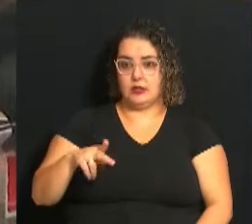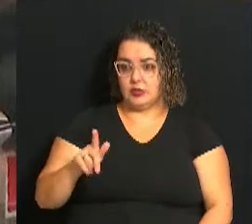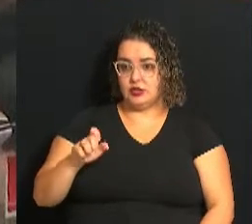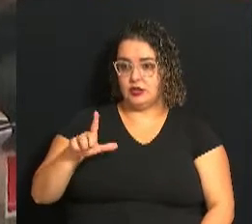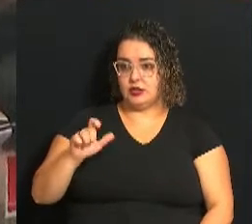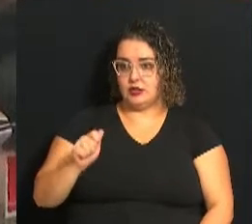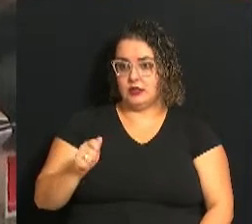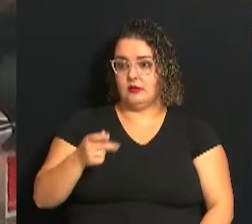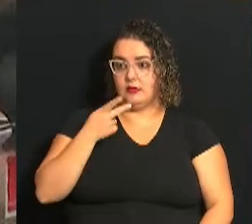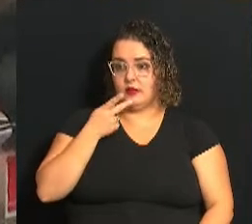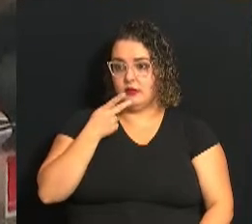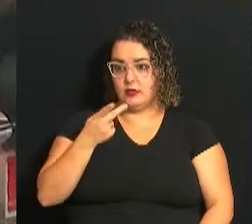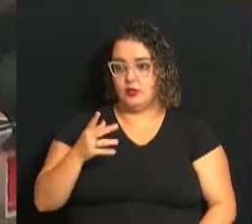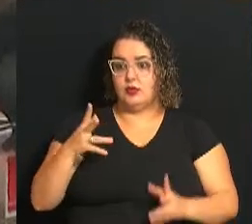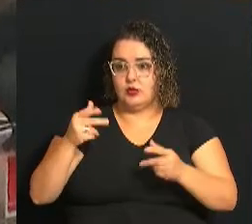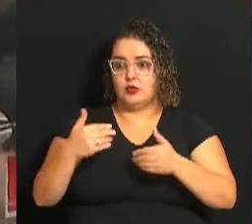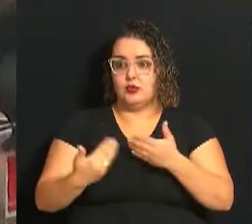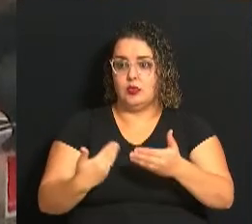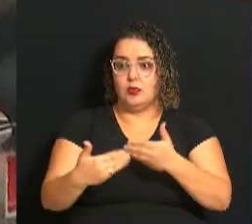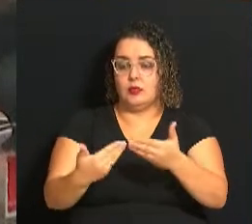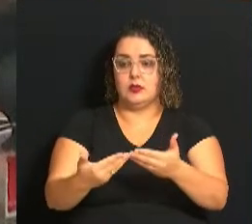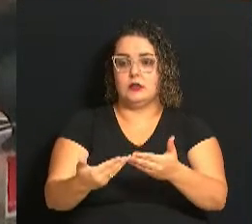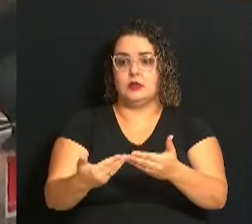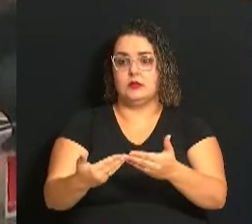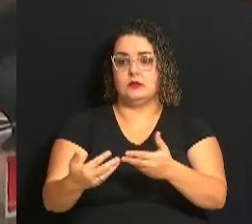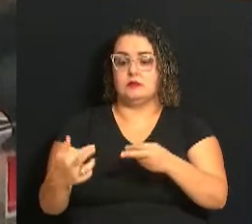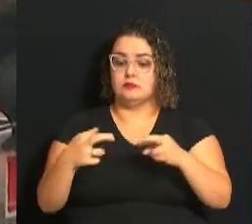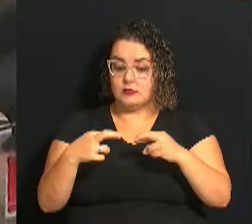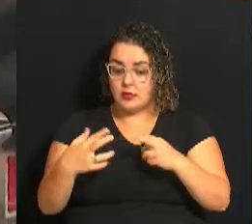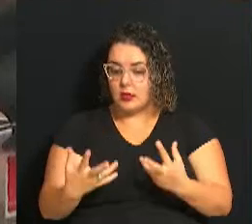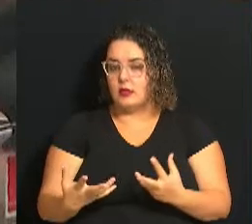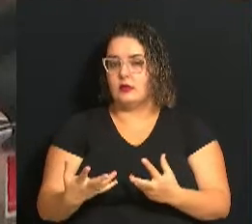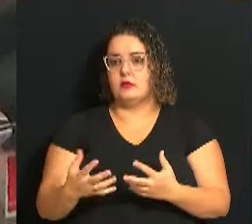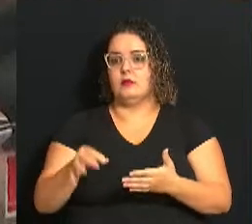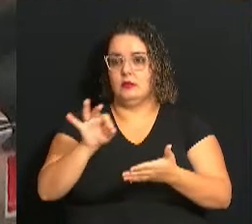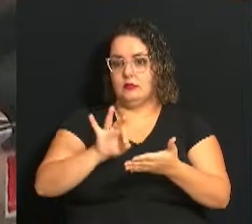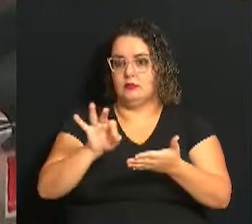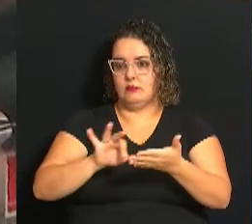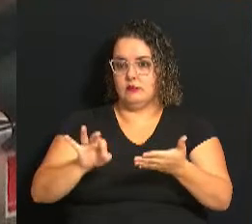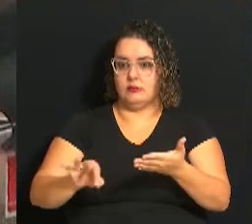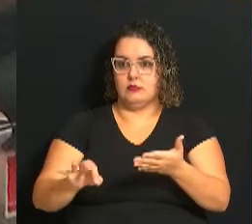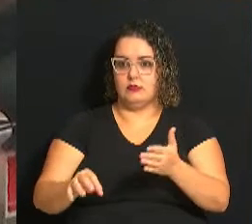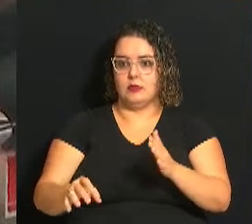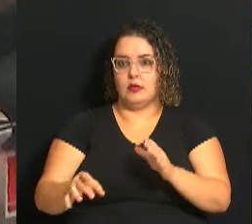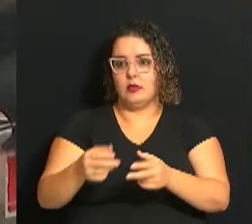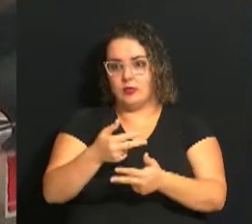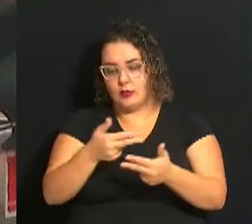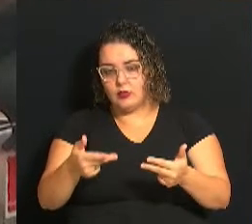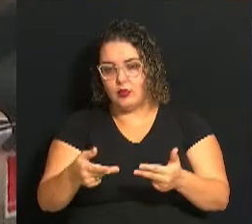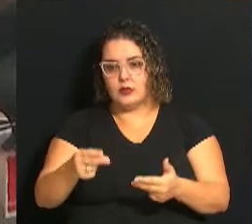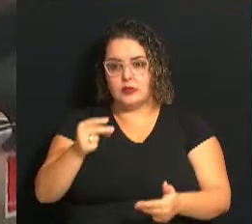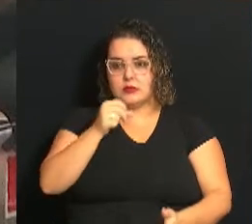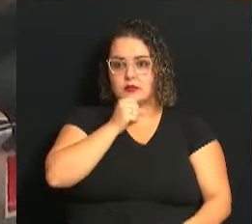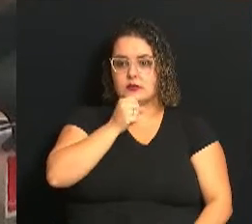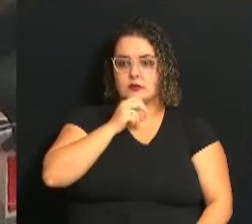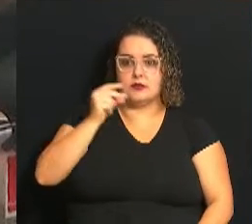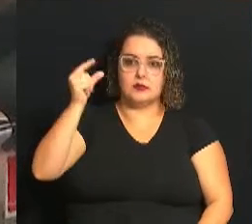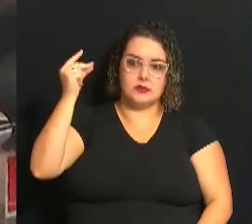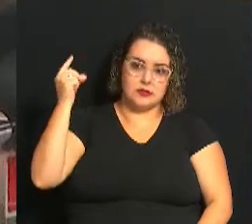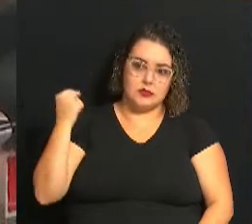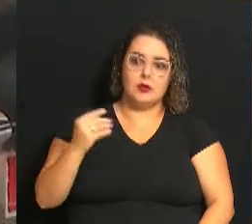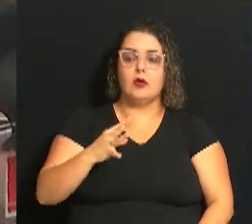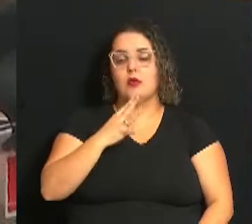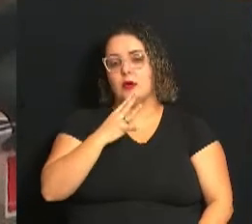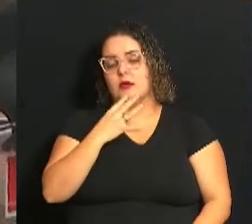processo da revisão da legislação foram feitos algumas correções em itens antigos que já eram de conhecimento da Secretaria